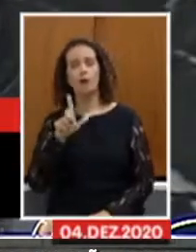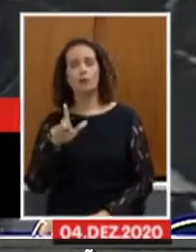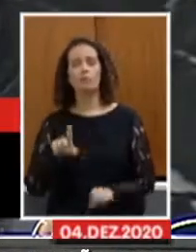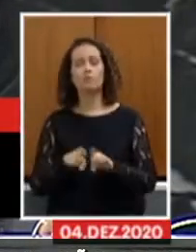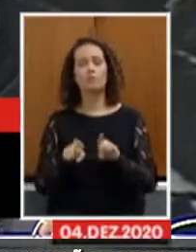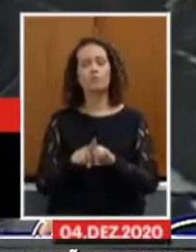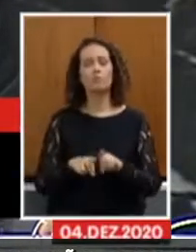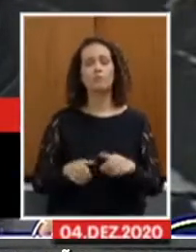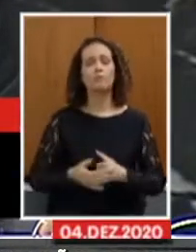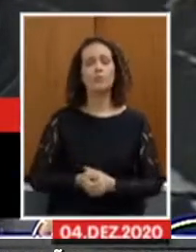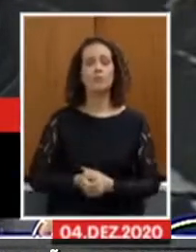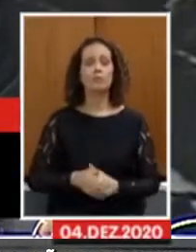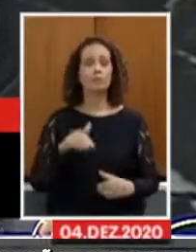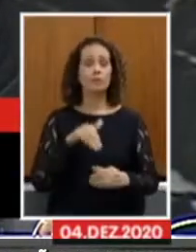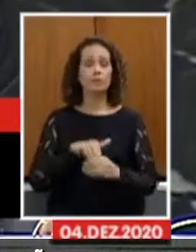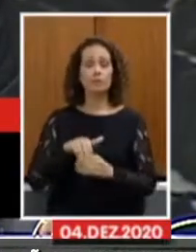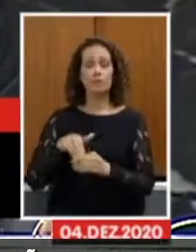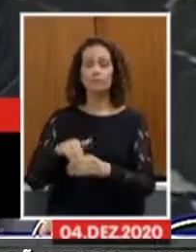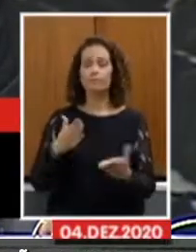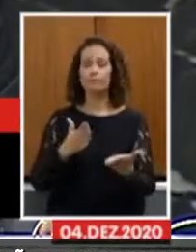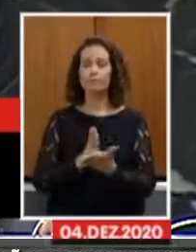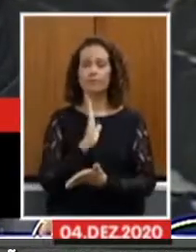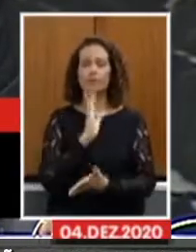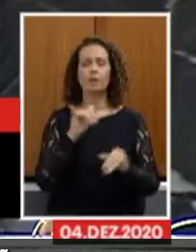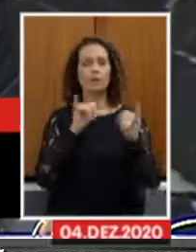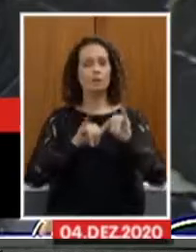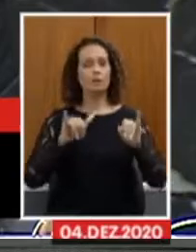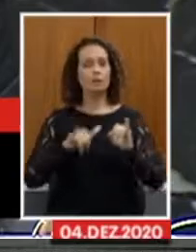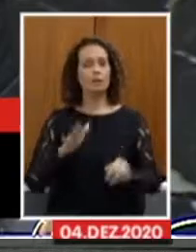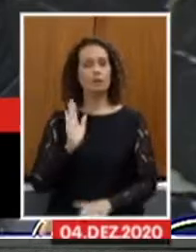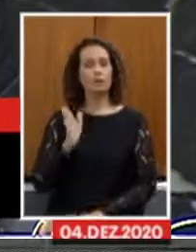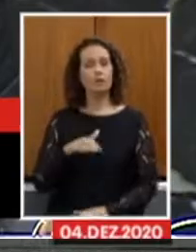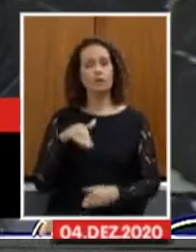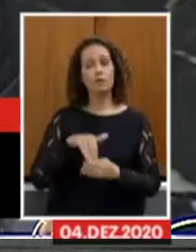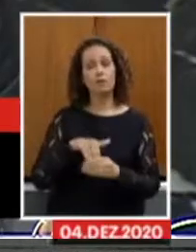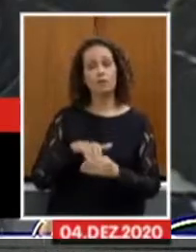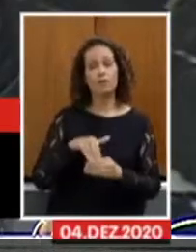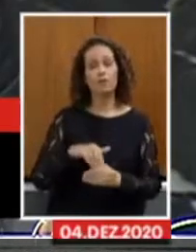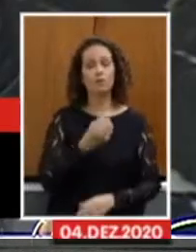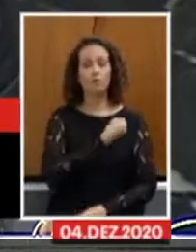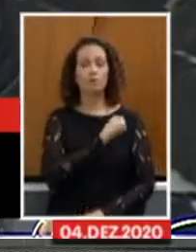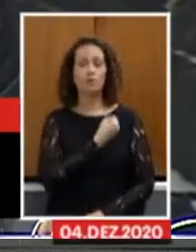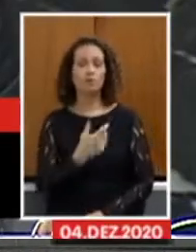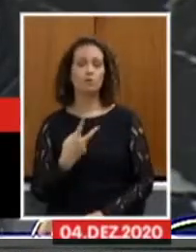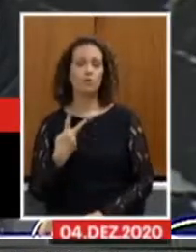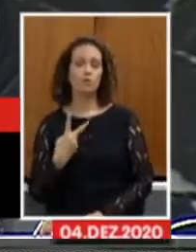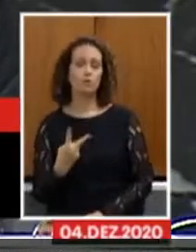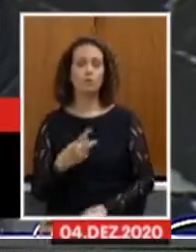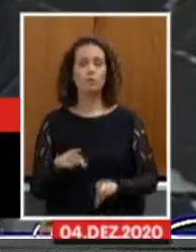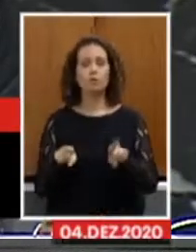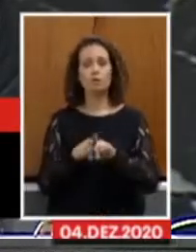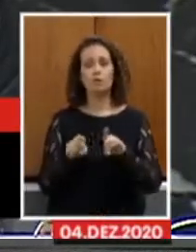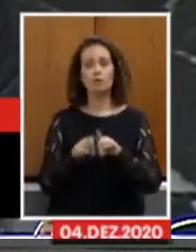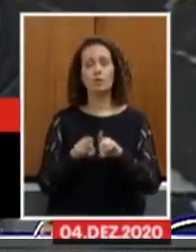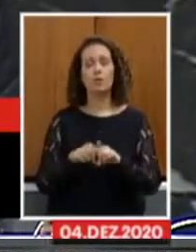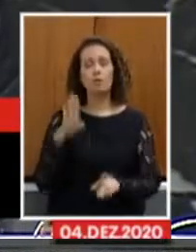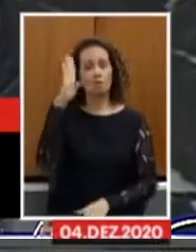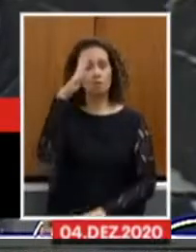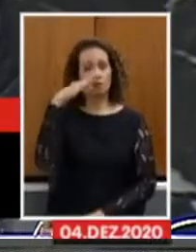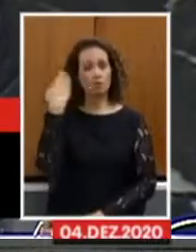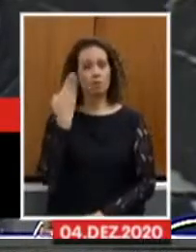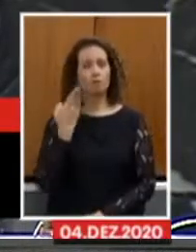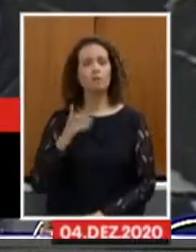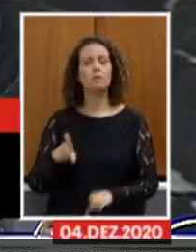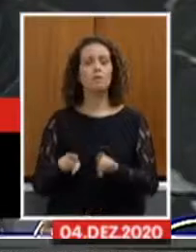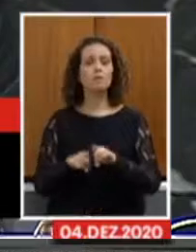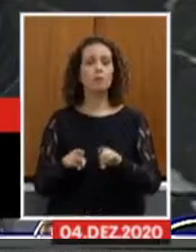é a referida emenda submetida à votação nominal e aprovada. Anunciada a votação da emenda número 2, fazem uso da palavra para encaminhar a votação da emenda a deputada Beatriz Cerqueira e o deputado